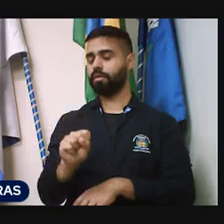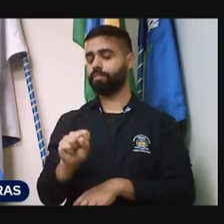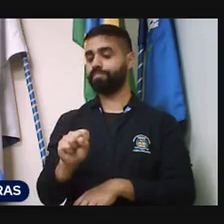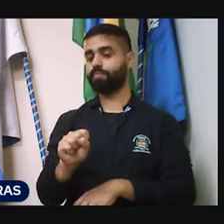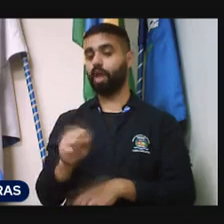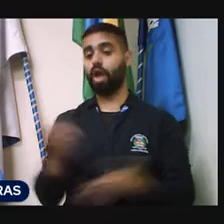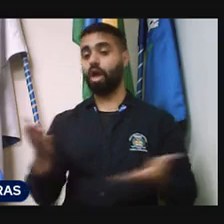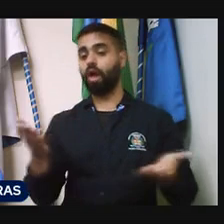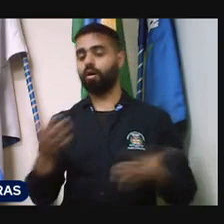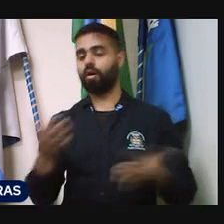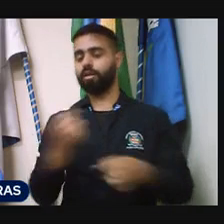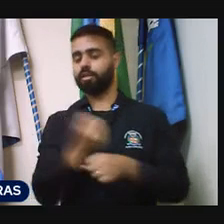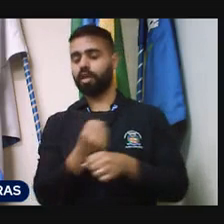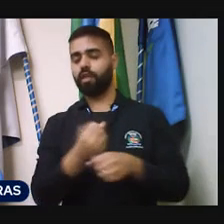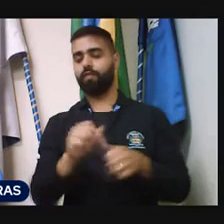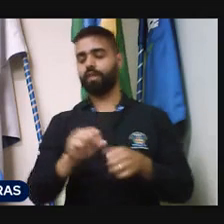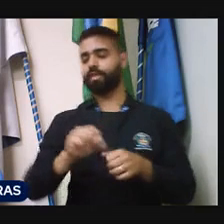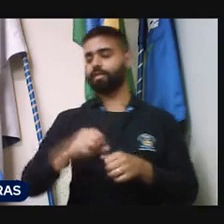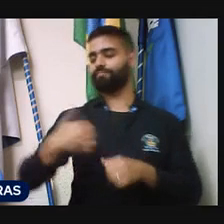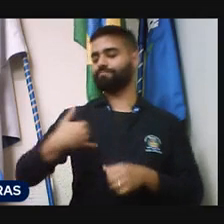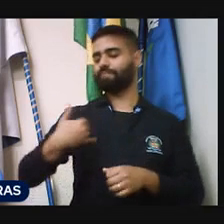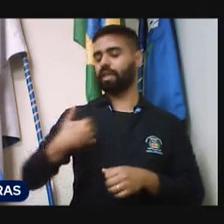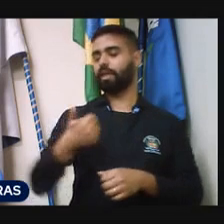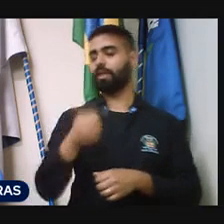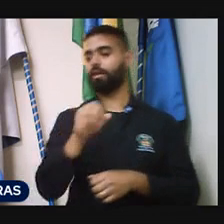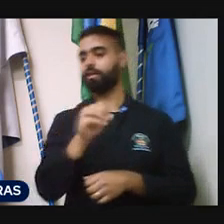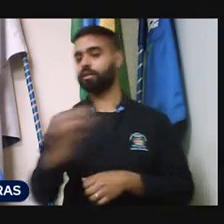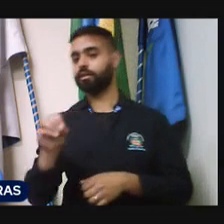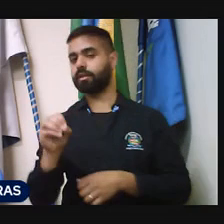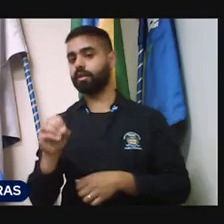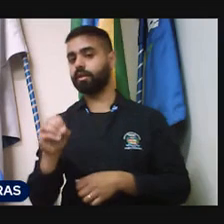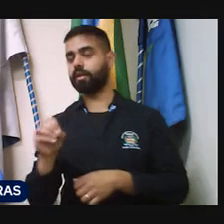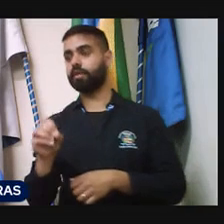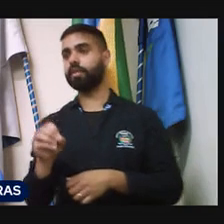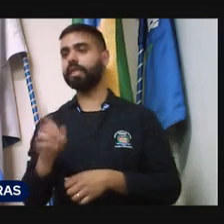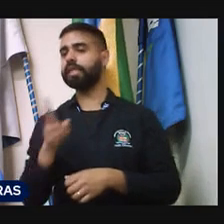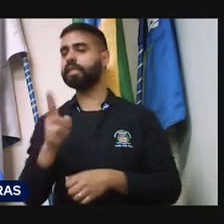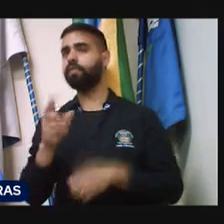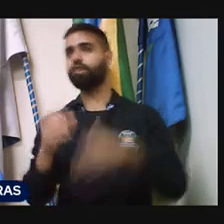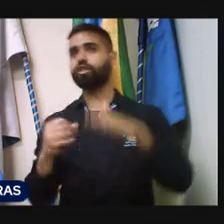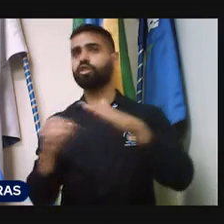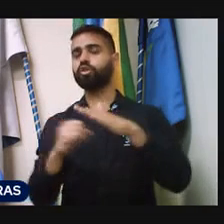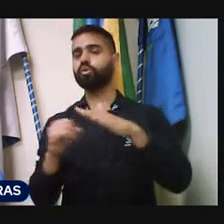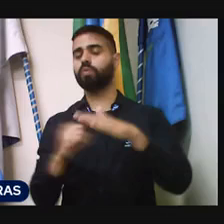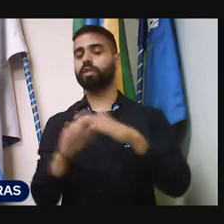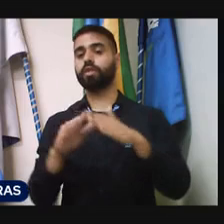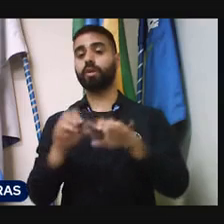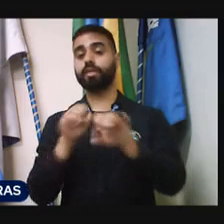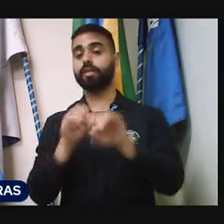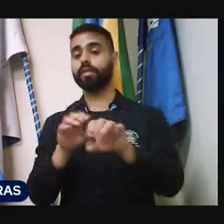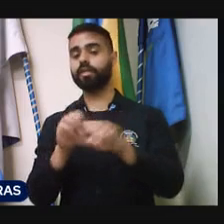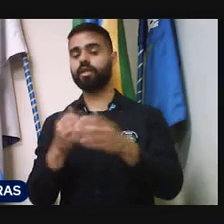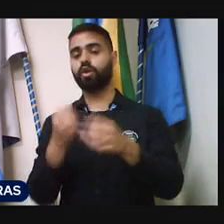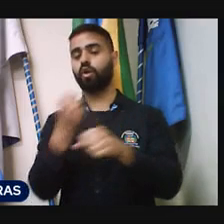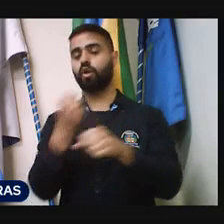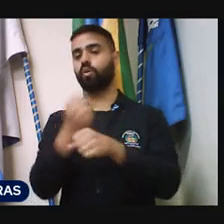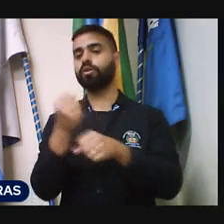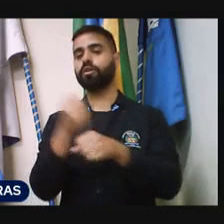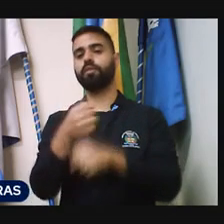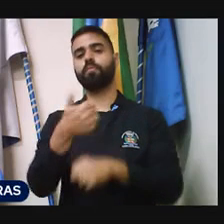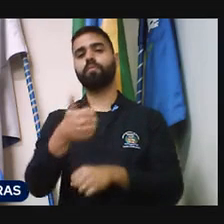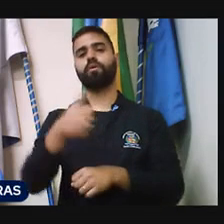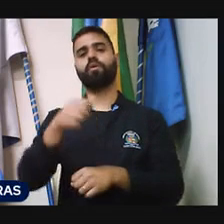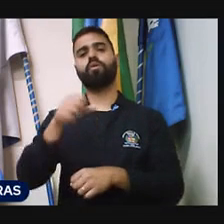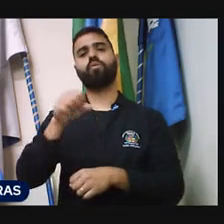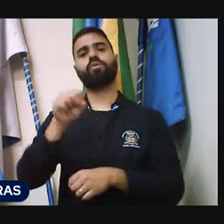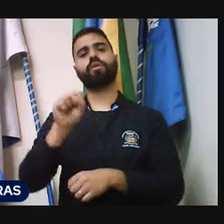reconhecidamente como Patrimônio Histórico cultural serviu quase que exclusivamente como sugestão de ensino construído em 1856 na